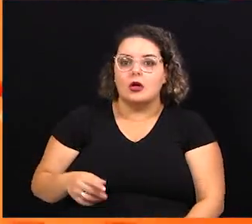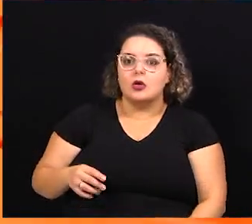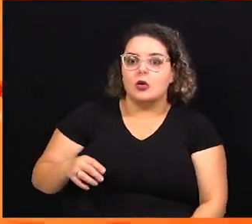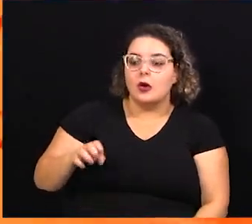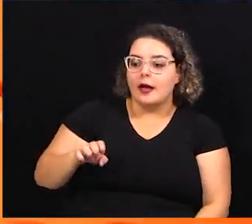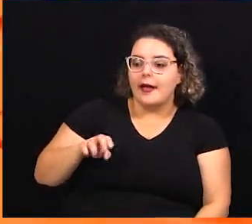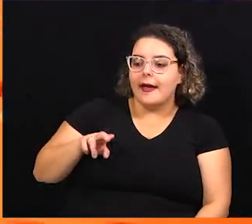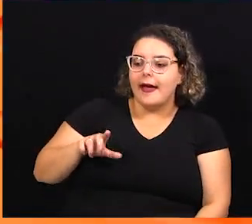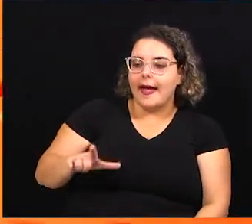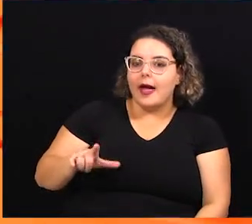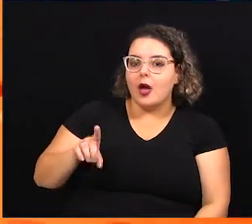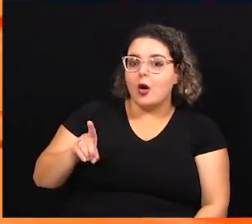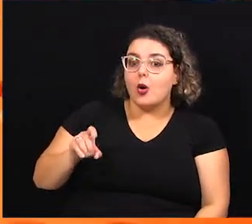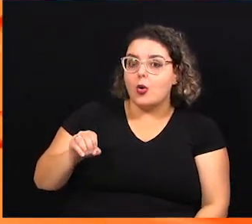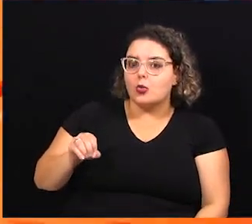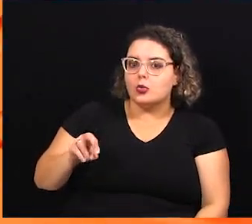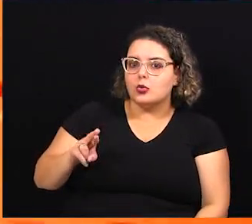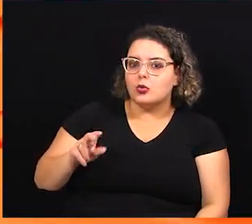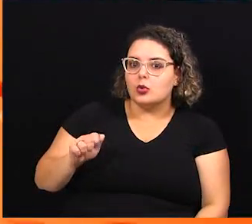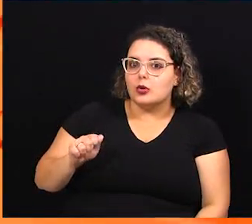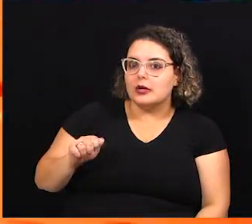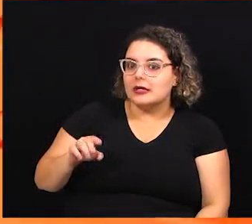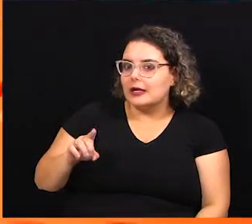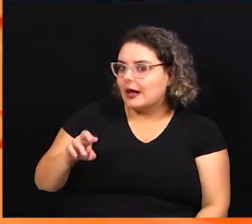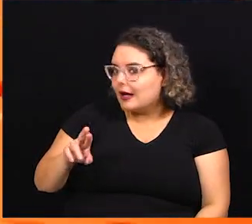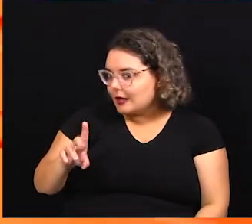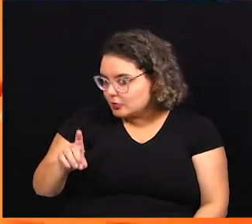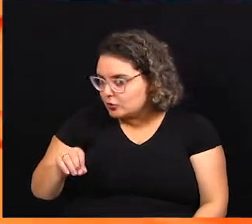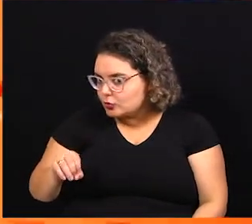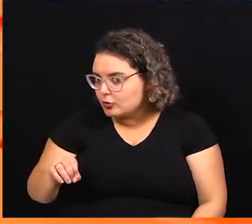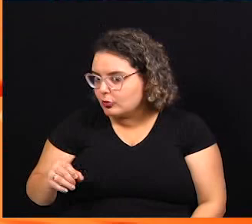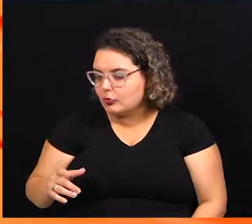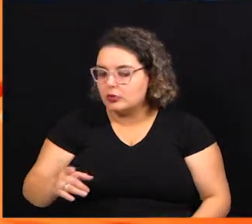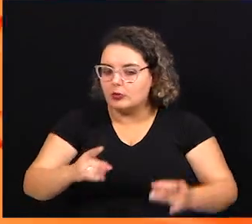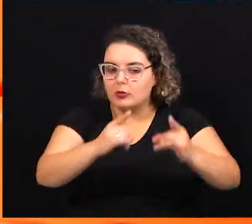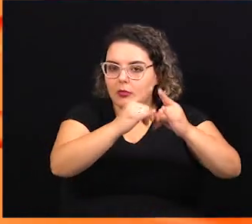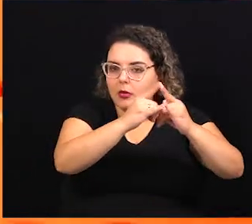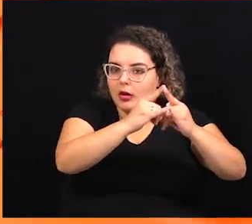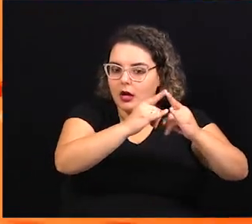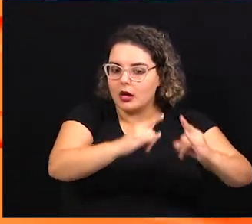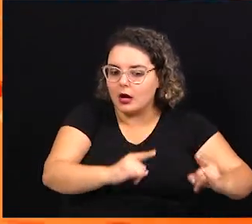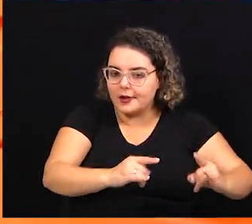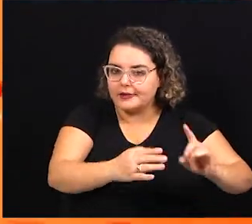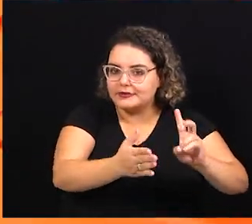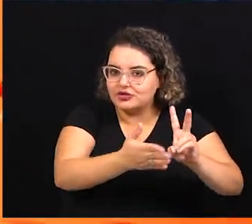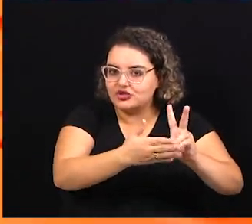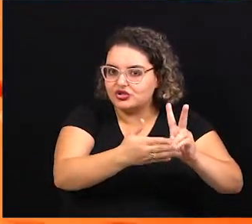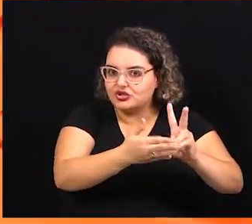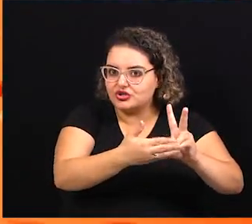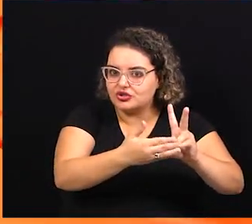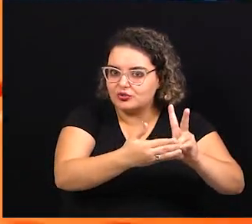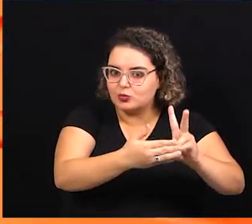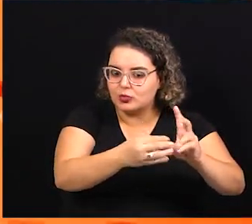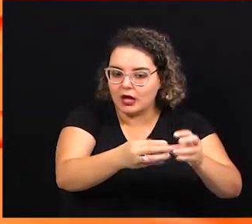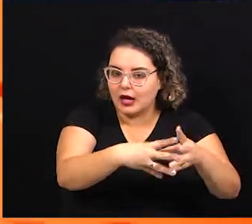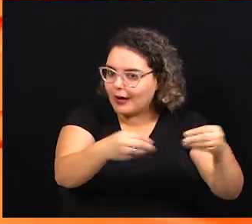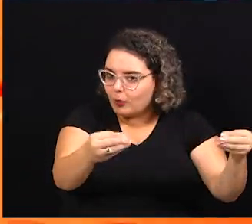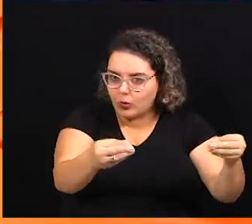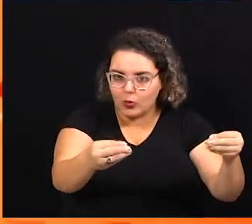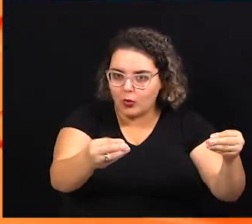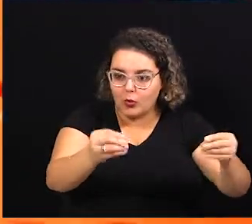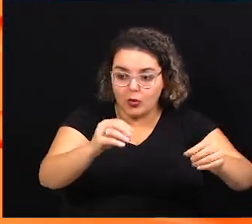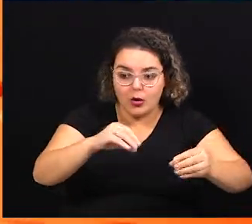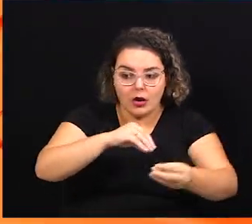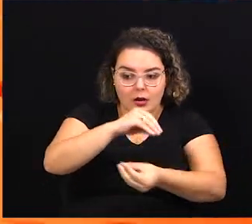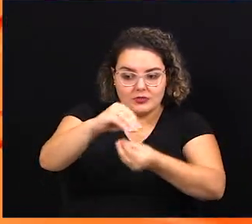várias teorias. Eu cruzo com a lenda de outra tribo, de uma aldeia já extinta, por exemplo, com outra. Eu misturo mitologias e eu crio